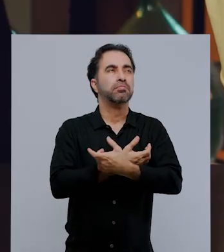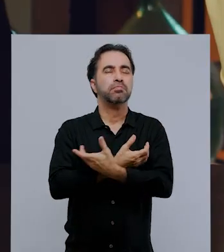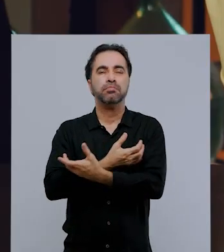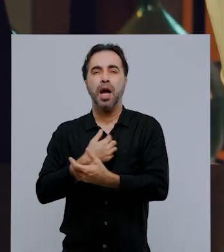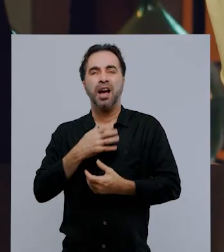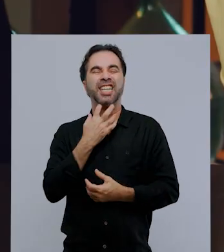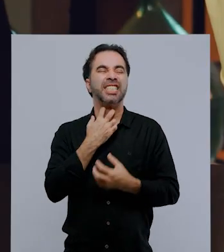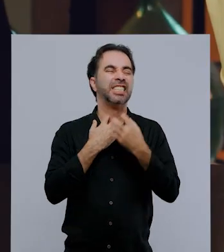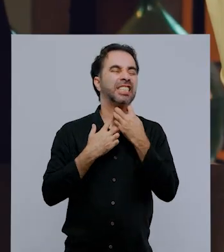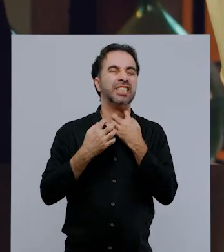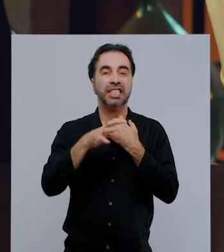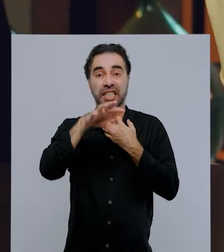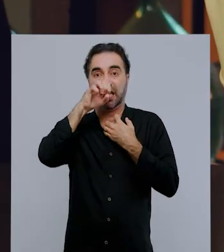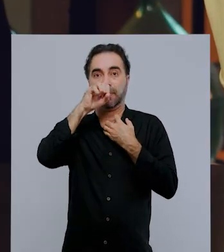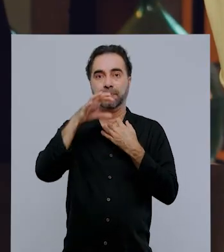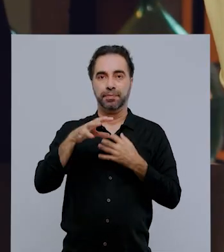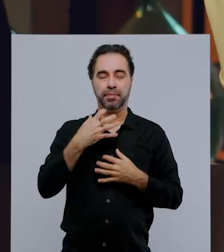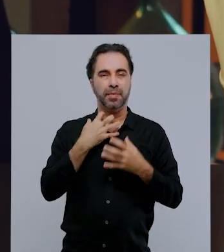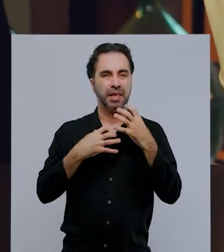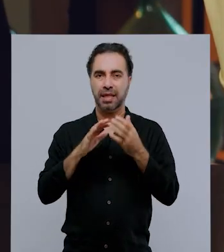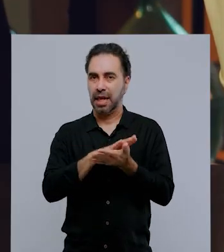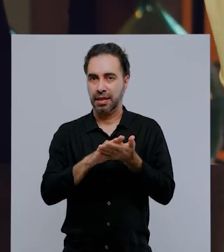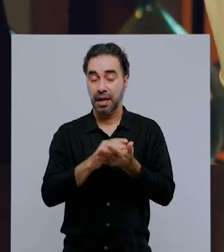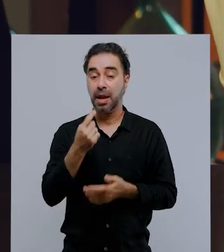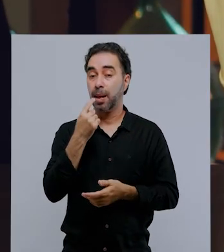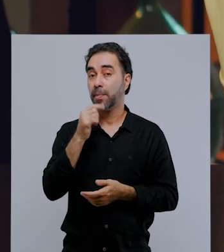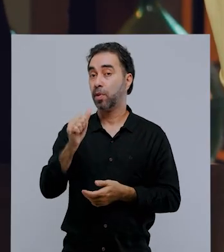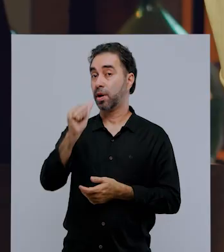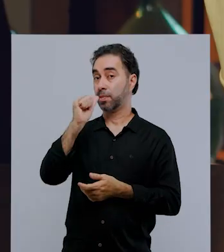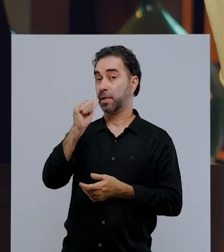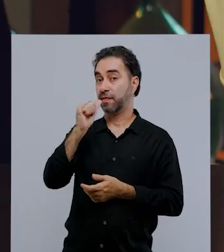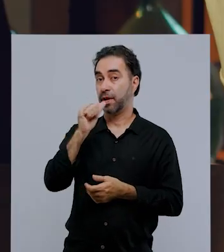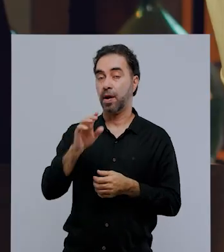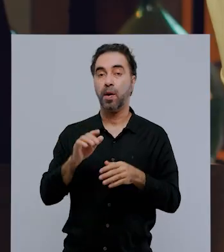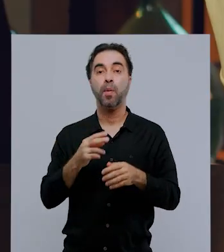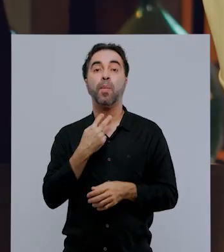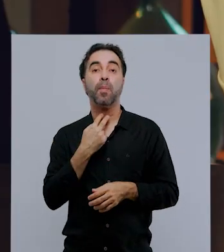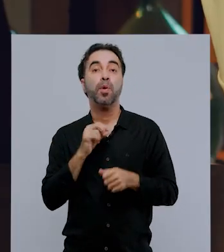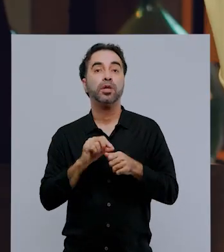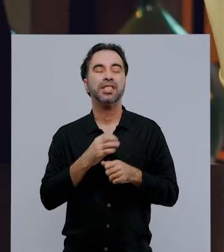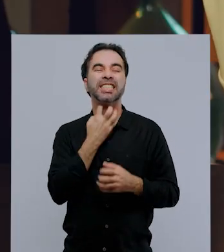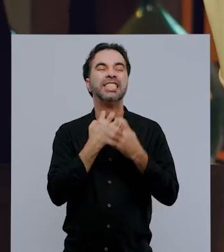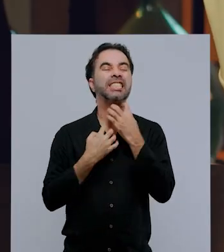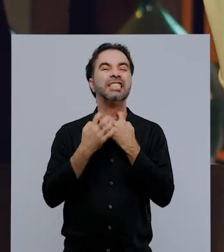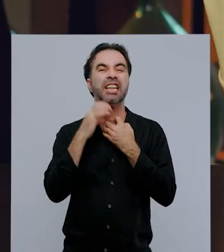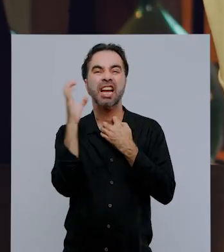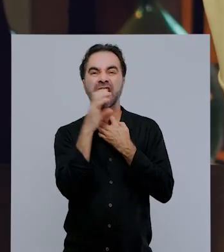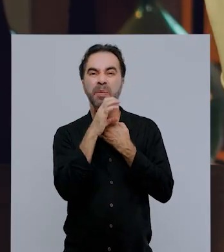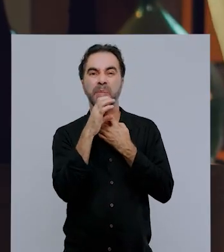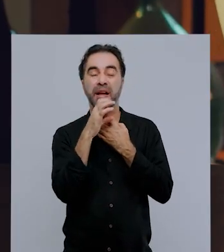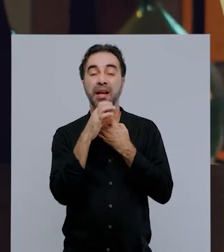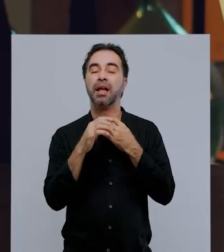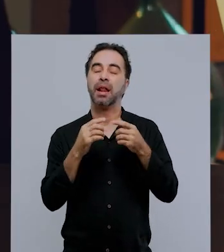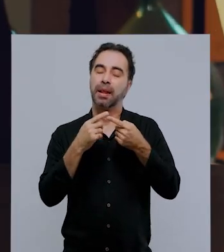você sentir, nada disso, tá? Isso no nariz e depois em boca é o que você não pode ter também nenhuma queimação, assim. Ela, lógico, ela